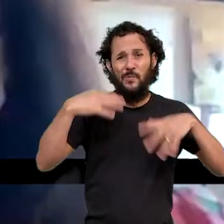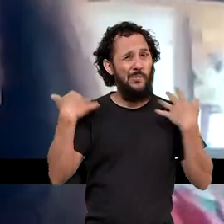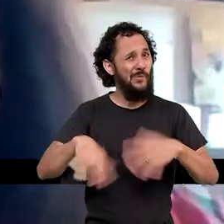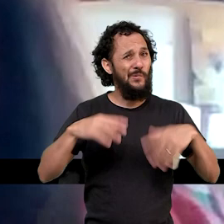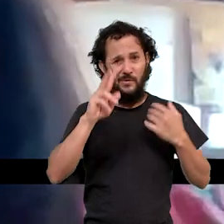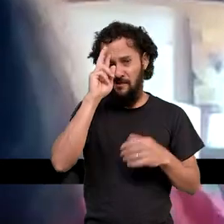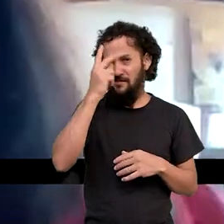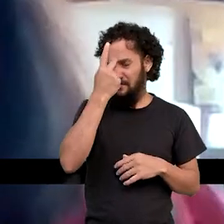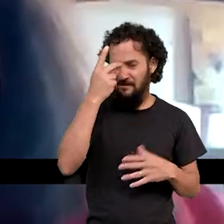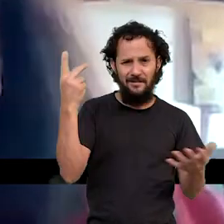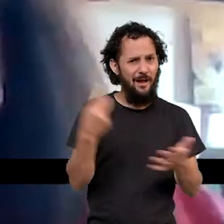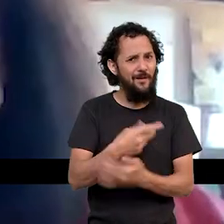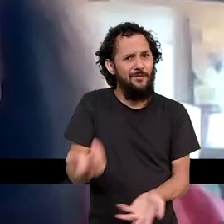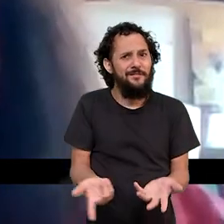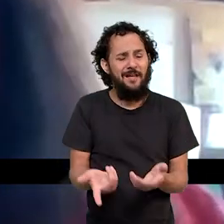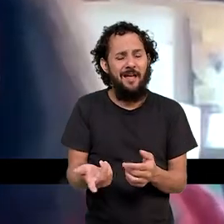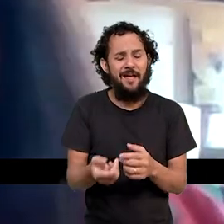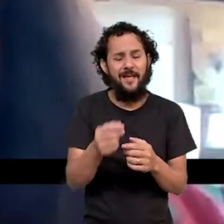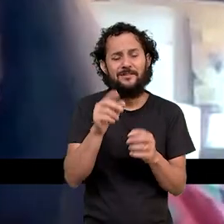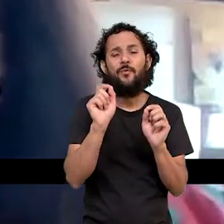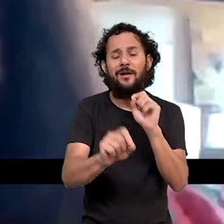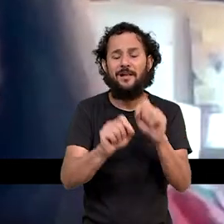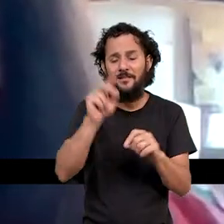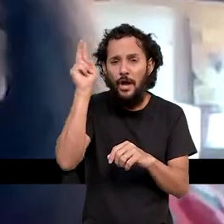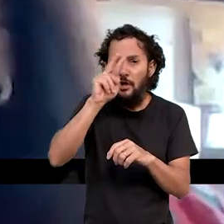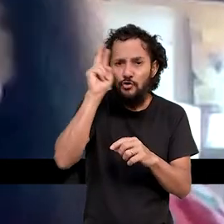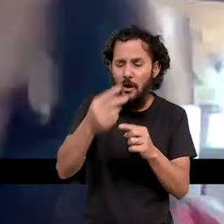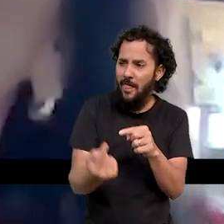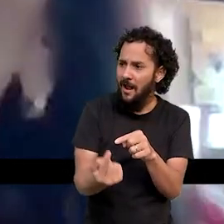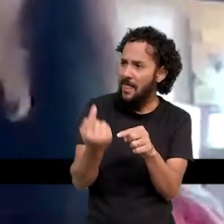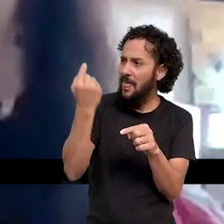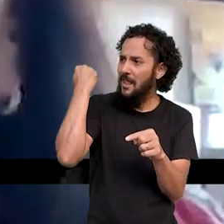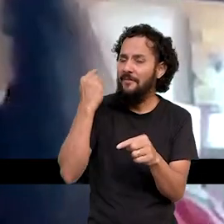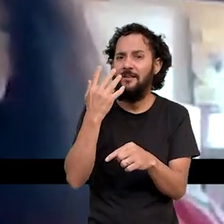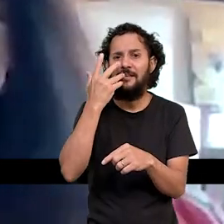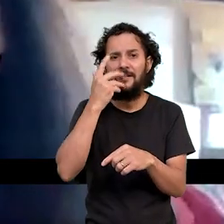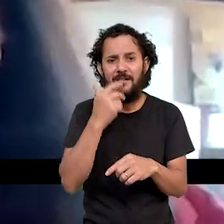se explicita no início da história de vida